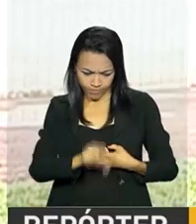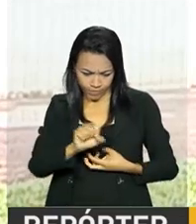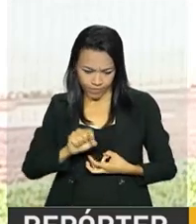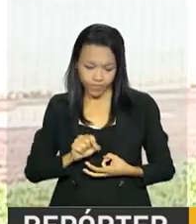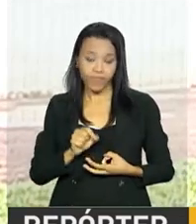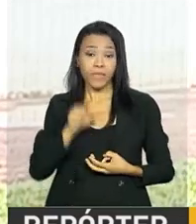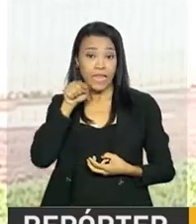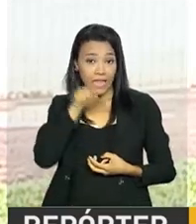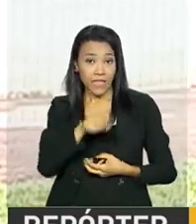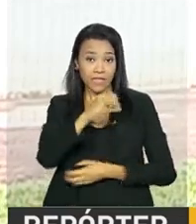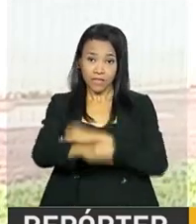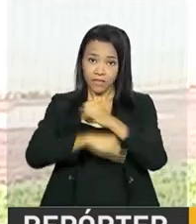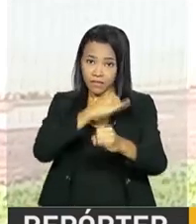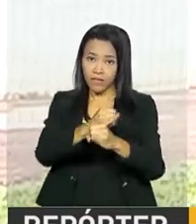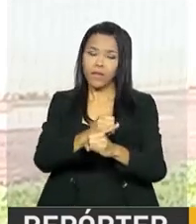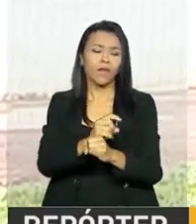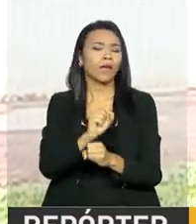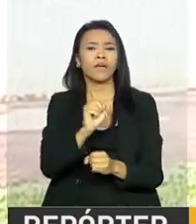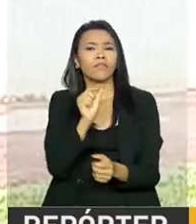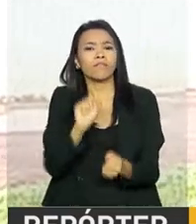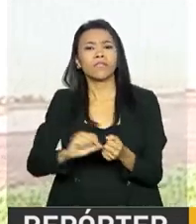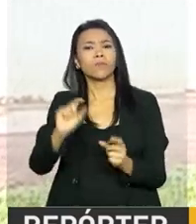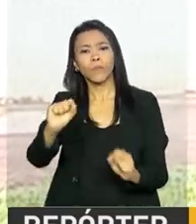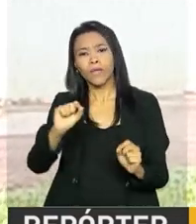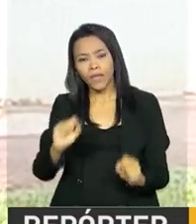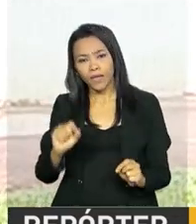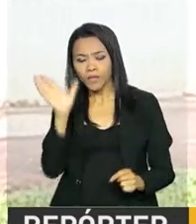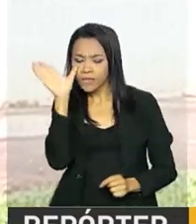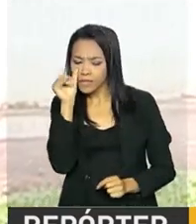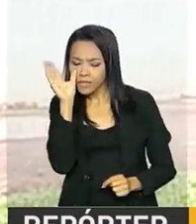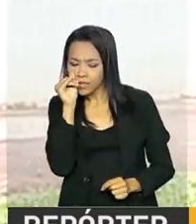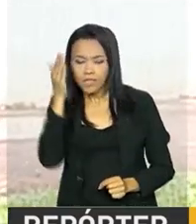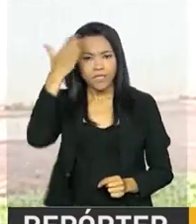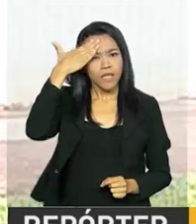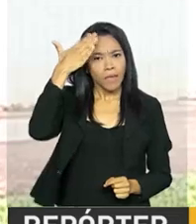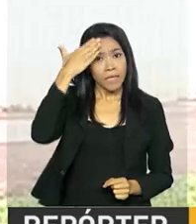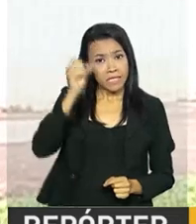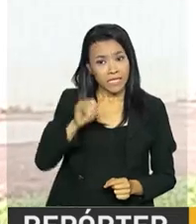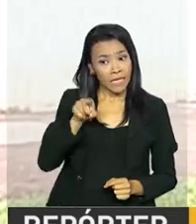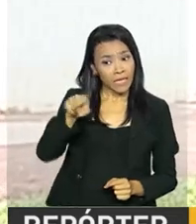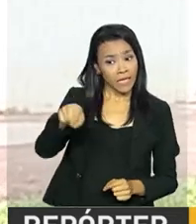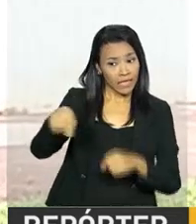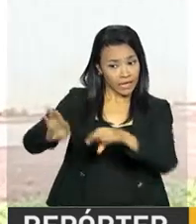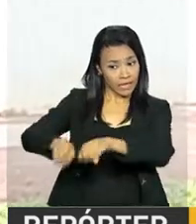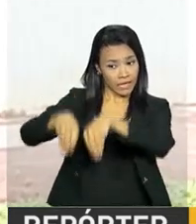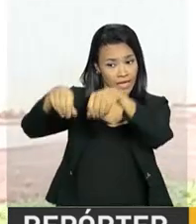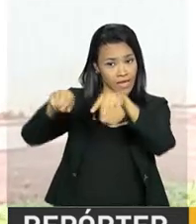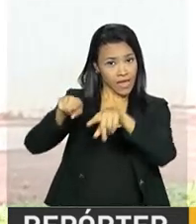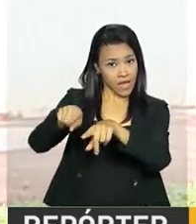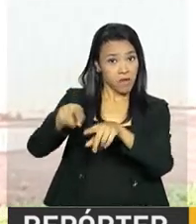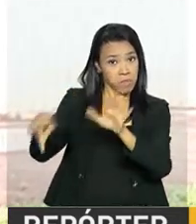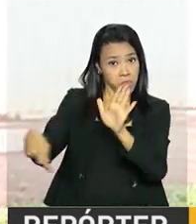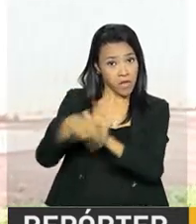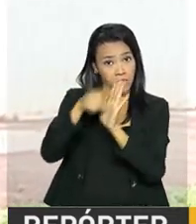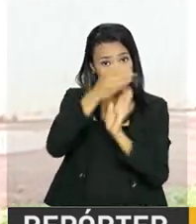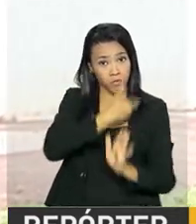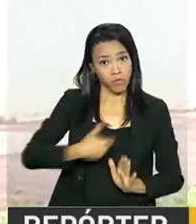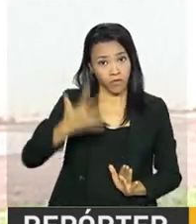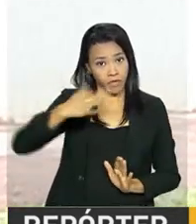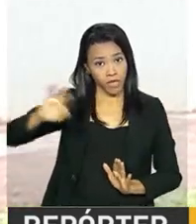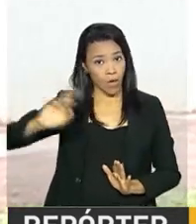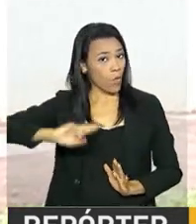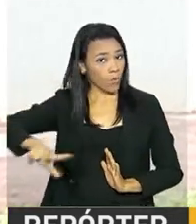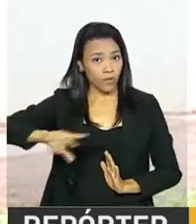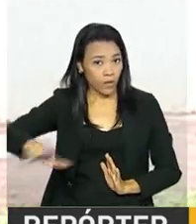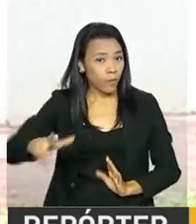pelo Portal o cidadão poderá por exemplo fazer consultas para saber se um terreno é ou não da União poderá